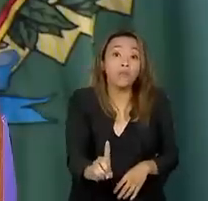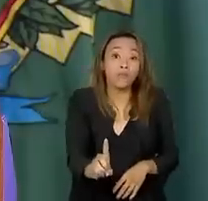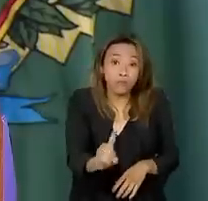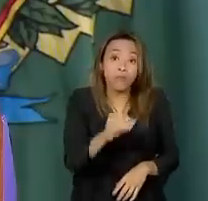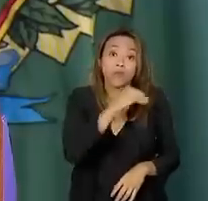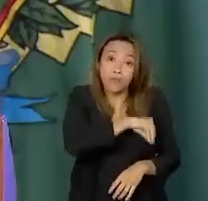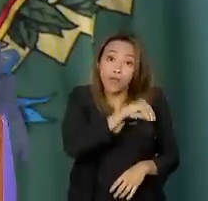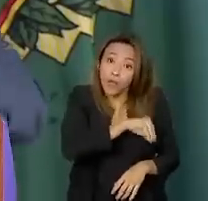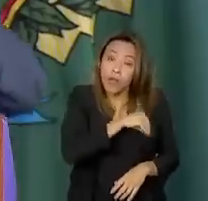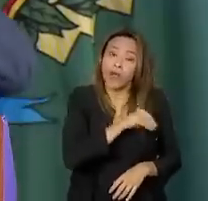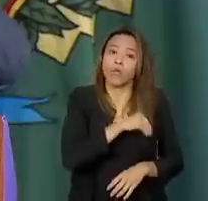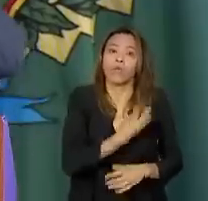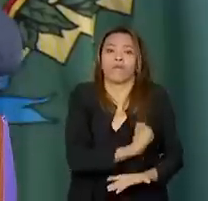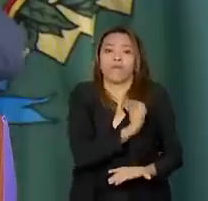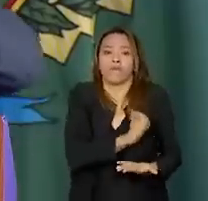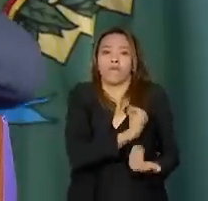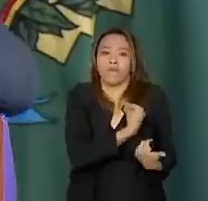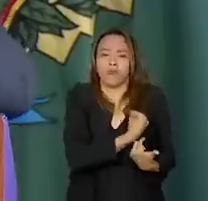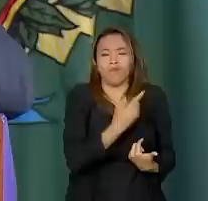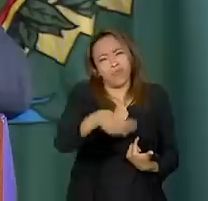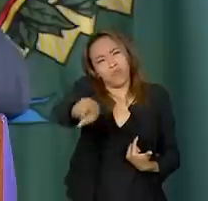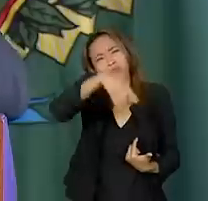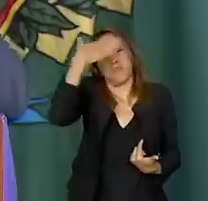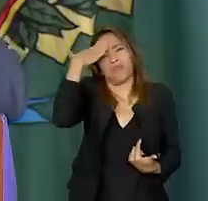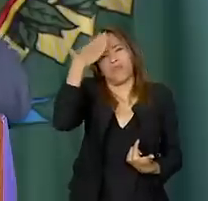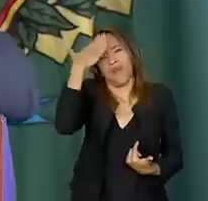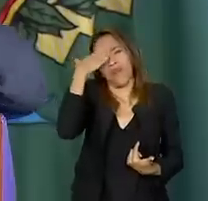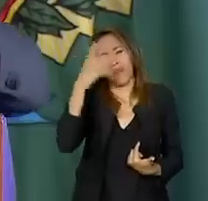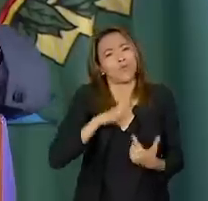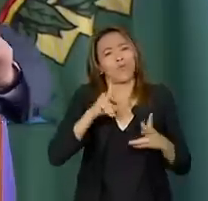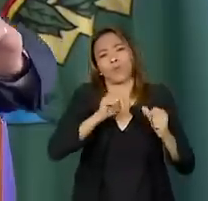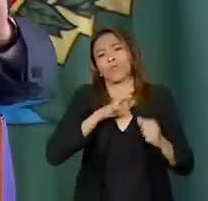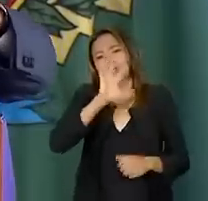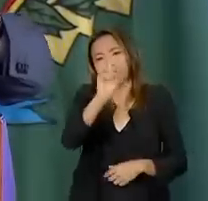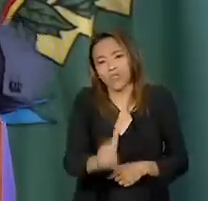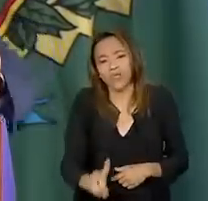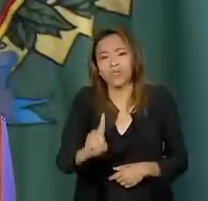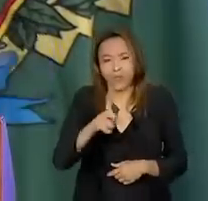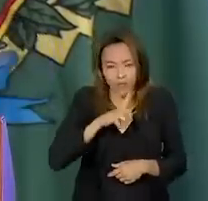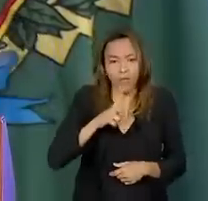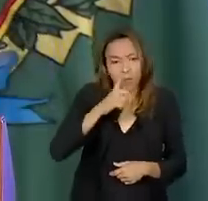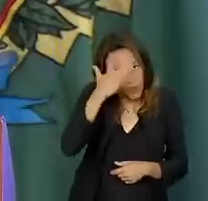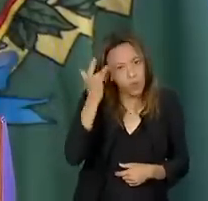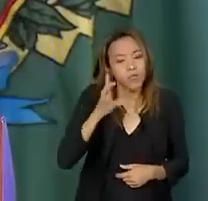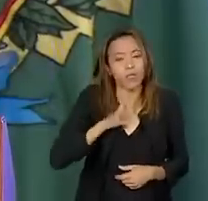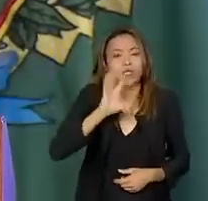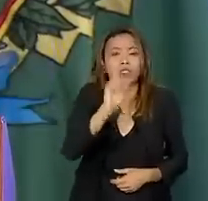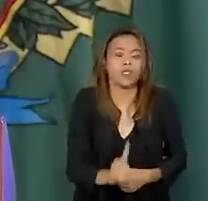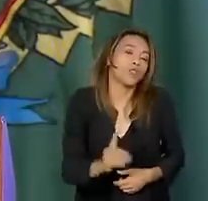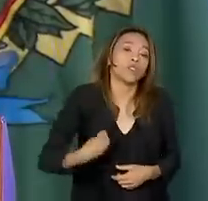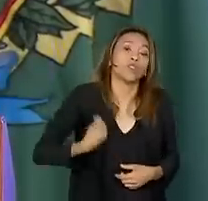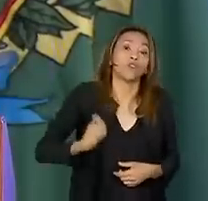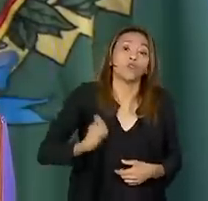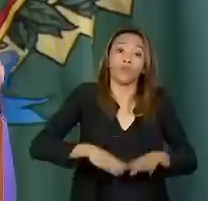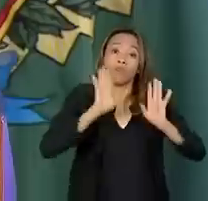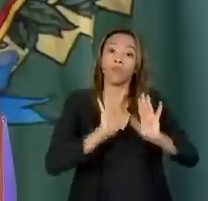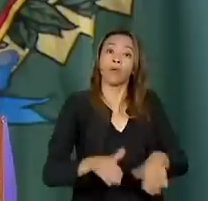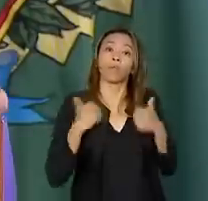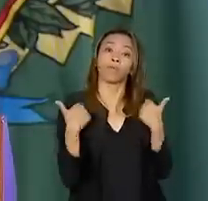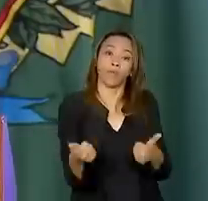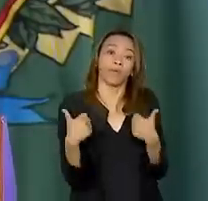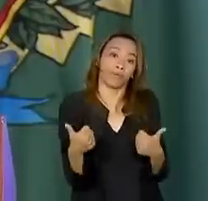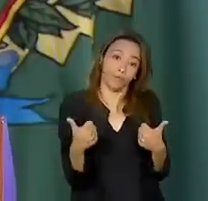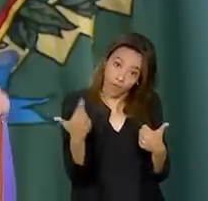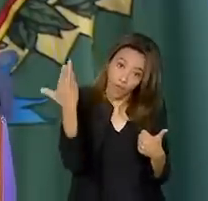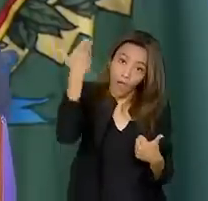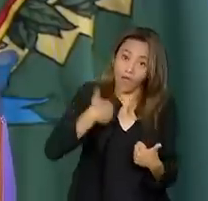sobreviver. Aquilo que todo mundo sabe, que todo mundo tem direito. As pessoas têm tem direito a ter uma vida digna e é essa